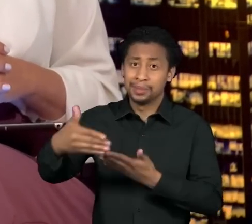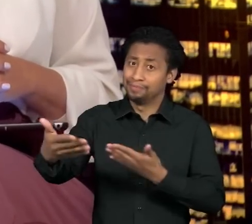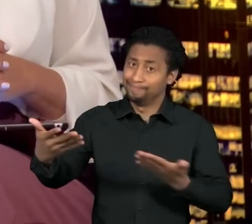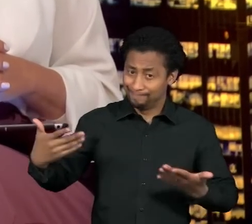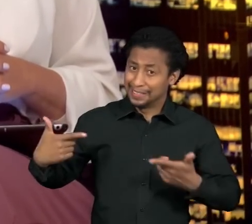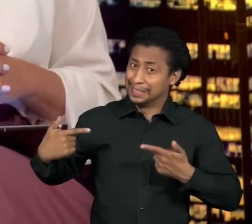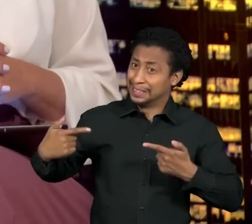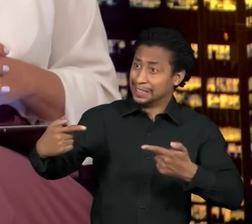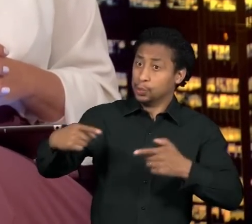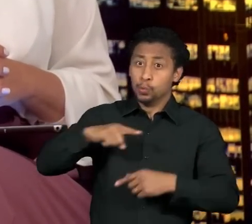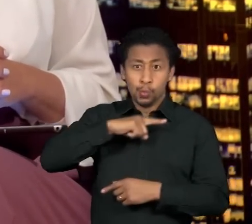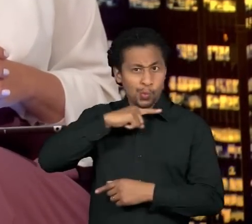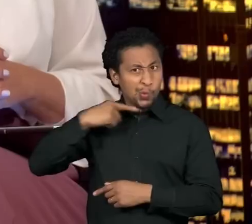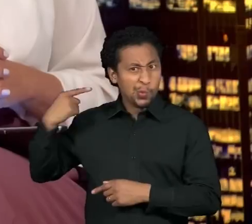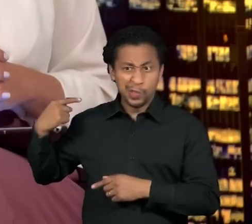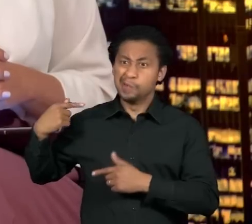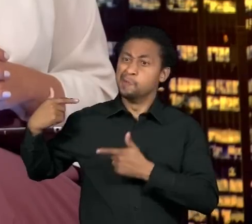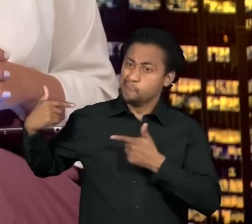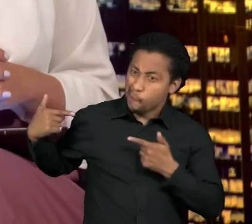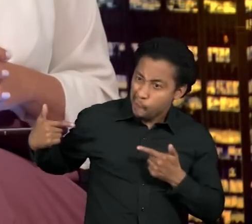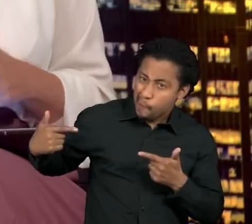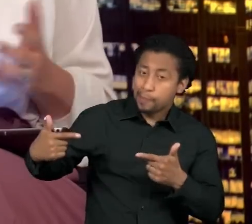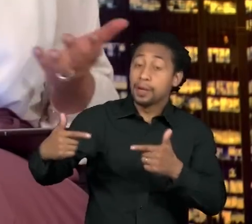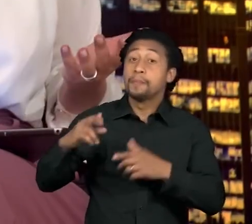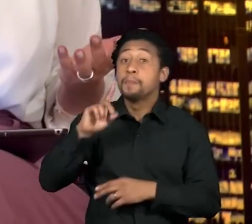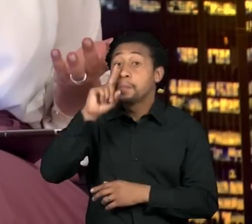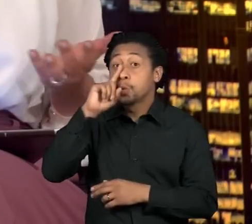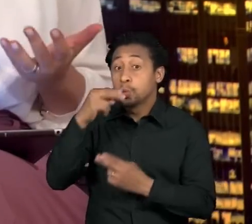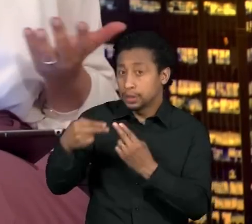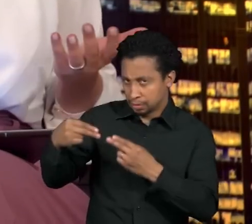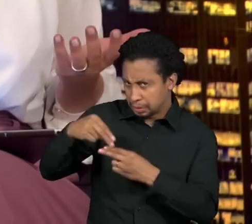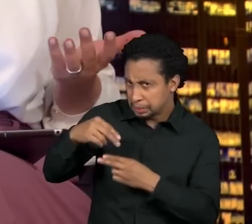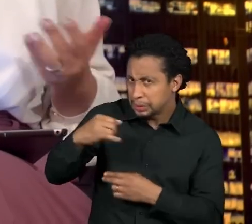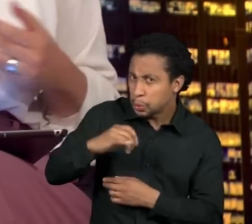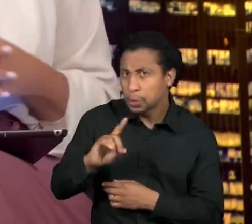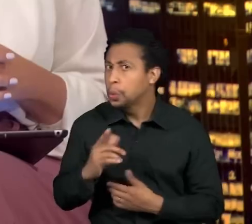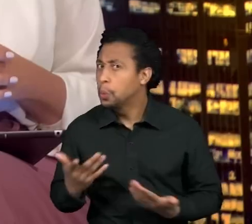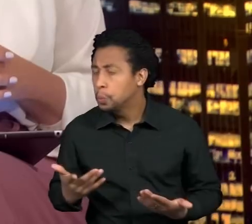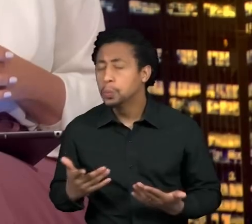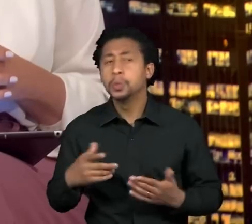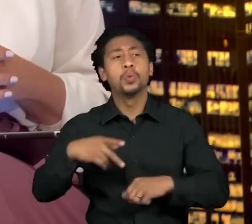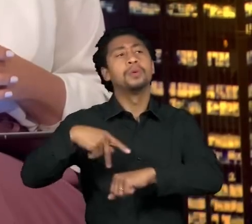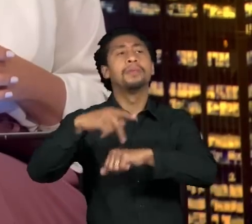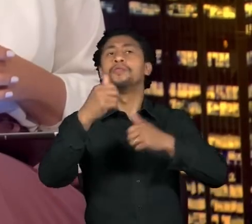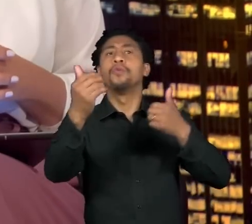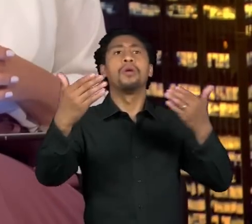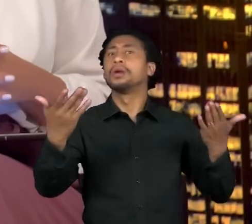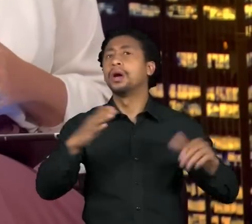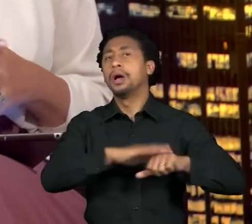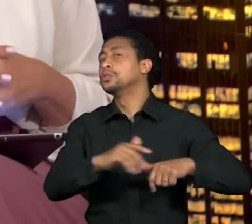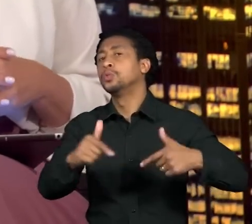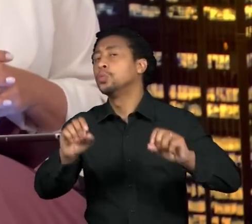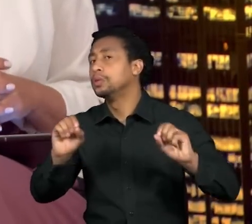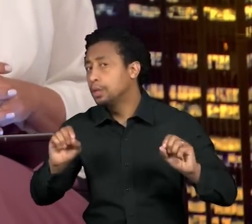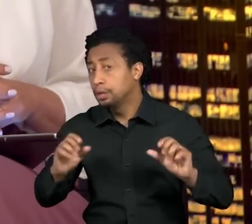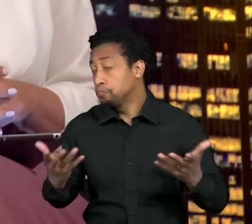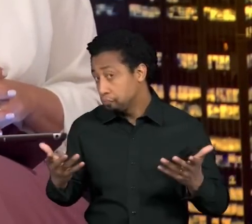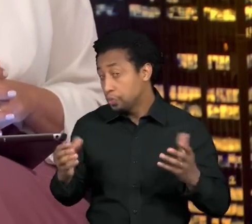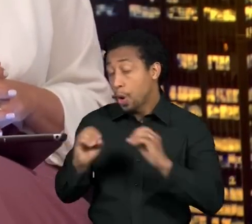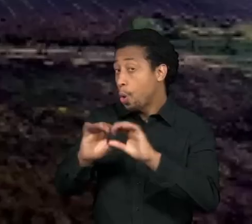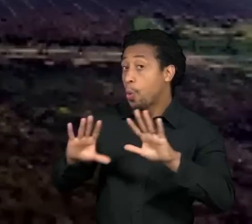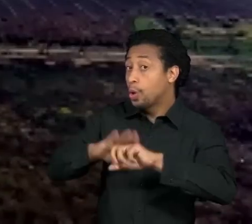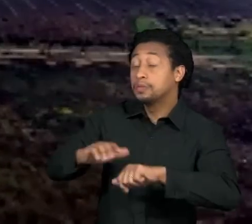conflito. Há riscos do uso de armas nucleares? Qual o papel do restante do mundo e também das Nações Unidas? Qual a situação